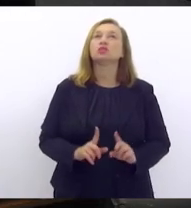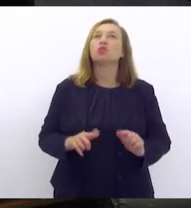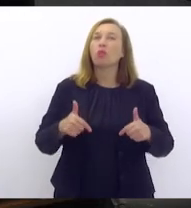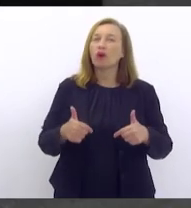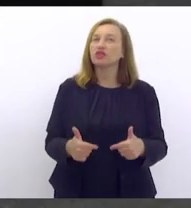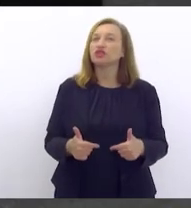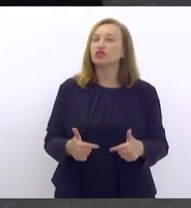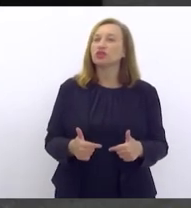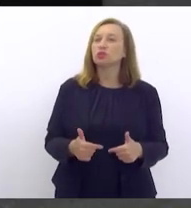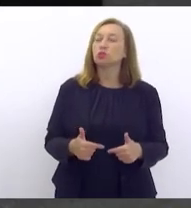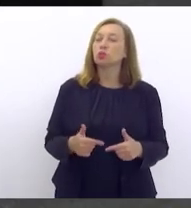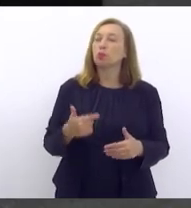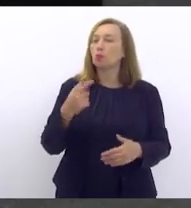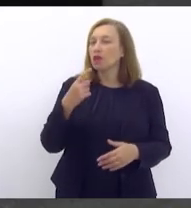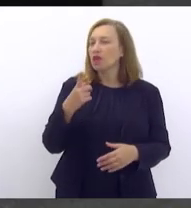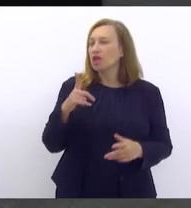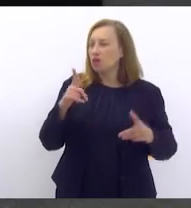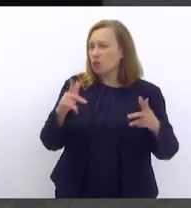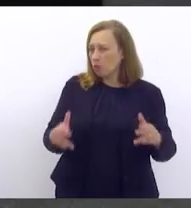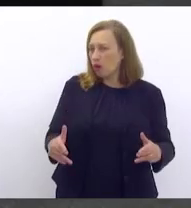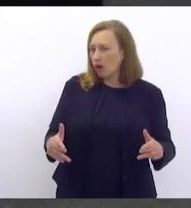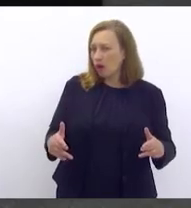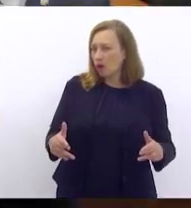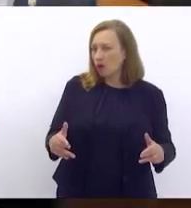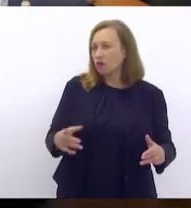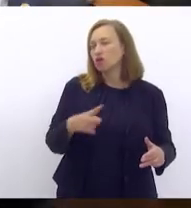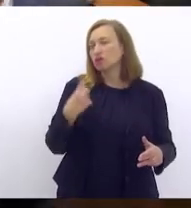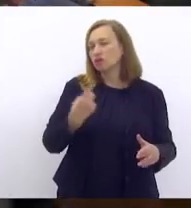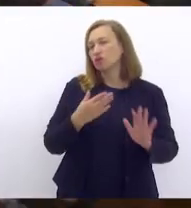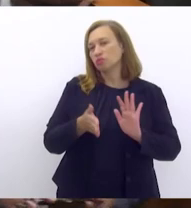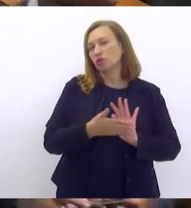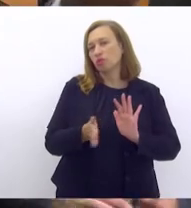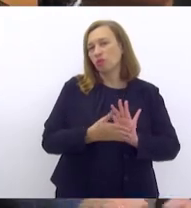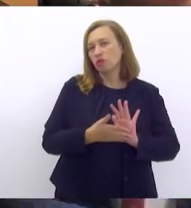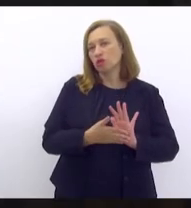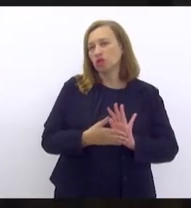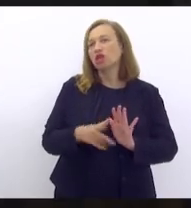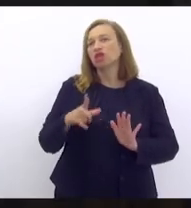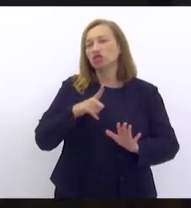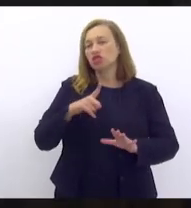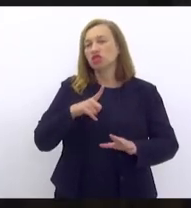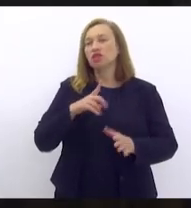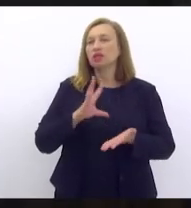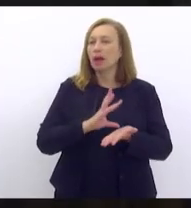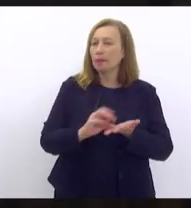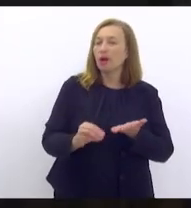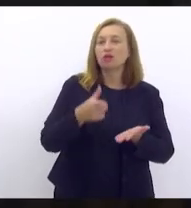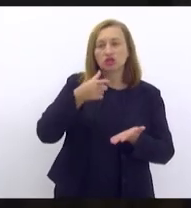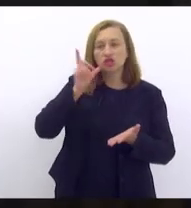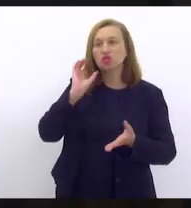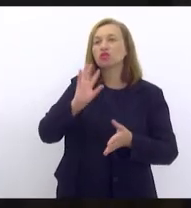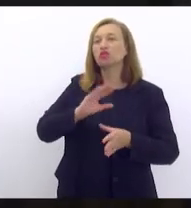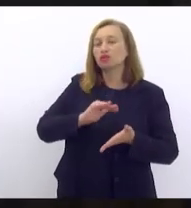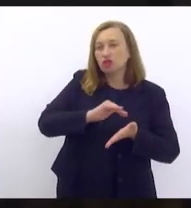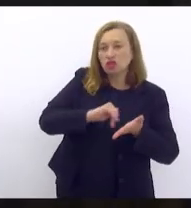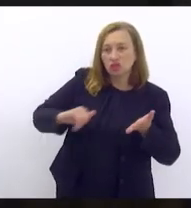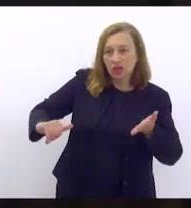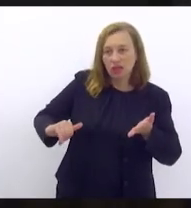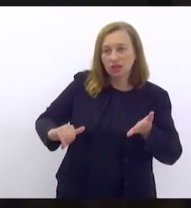ação muito próxima dessa daqui nós estamos propondo. Estava então, na pauta de ontem, foi retirado de